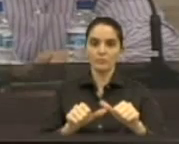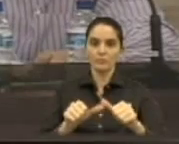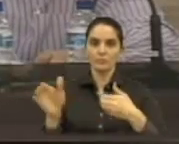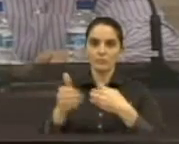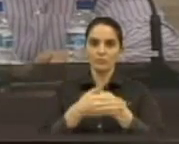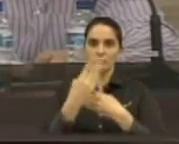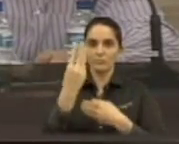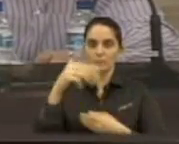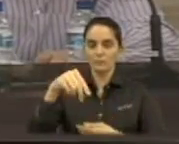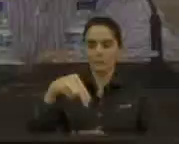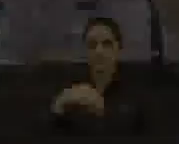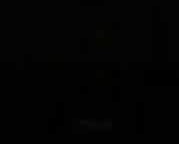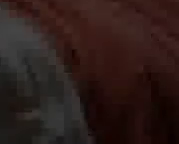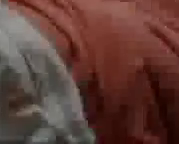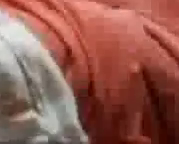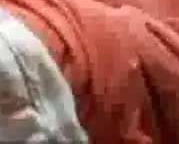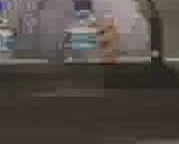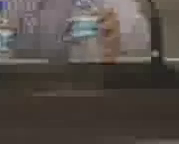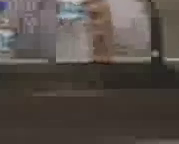está suspensa por 1 minuto.